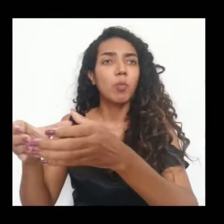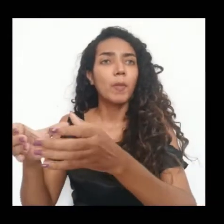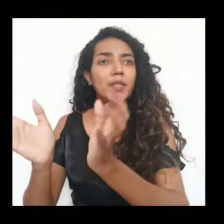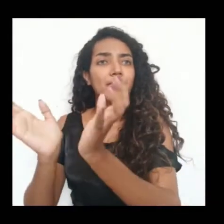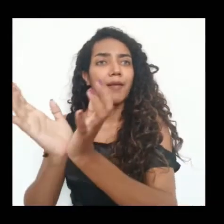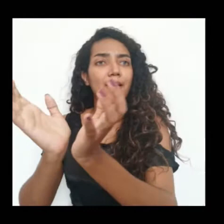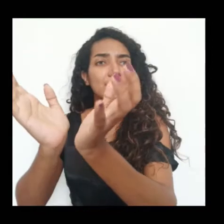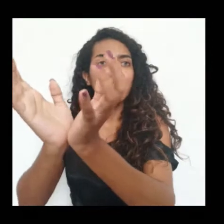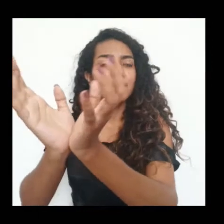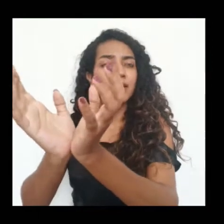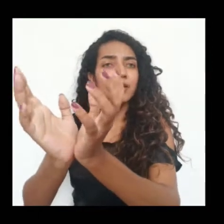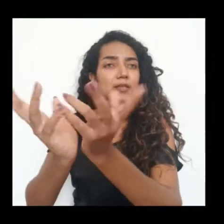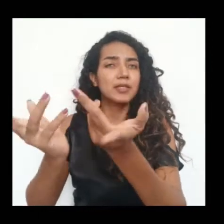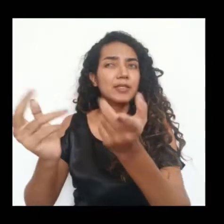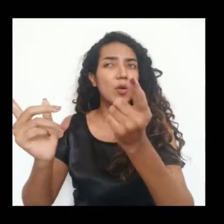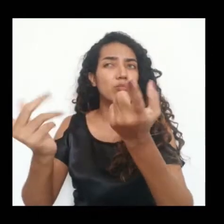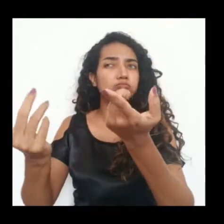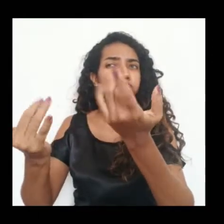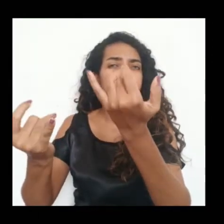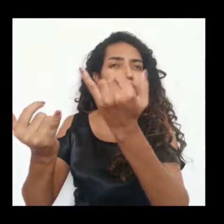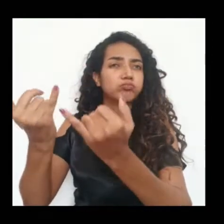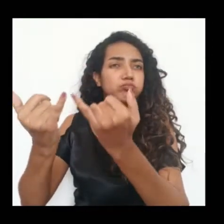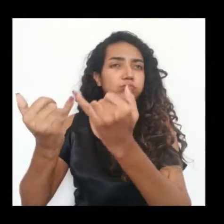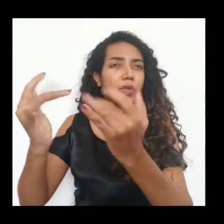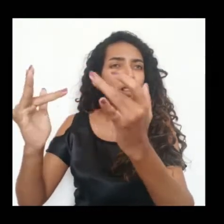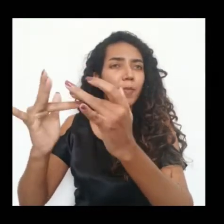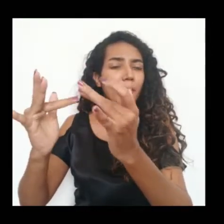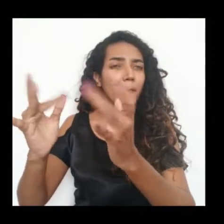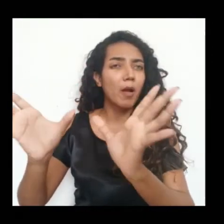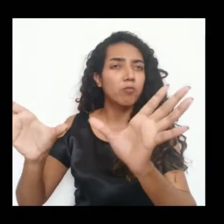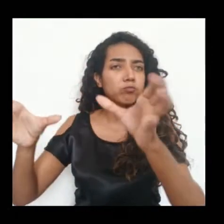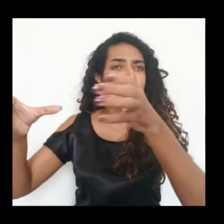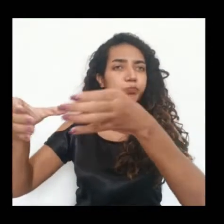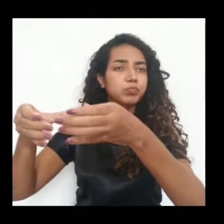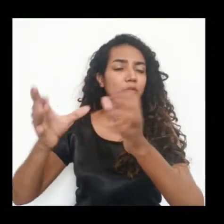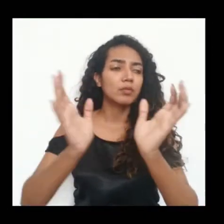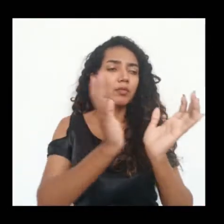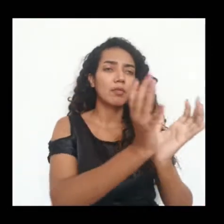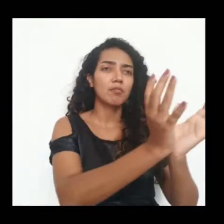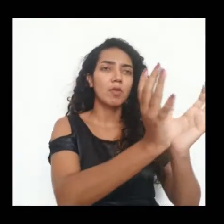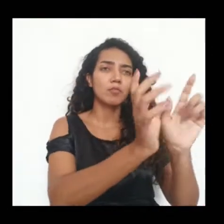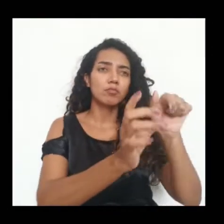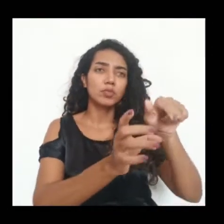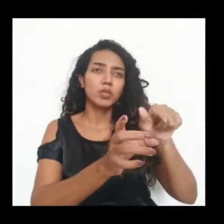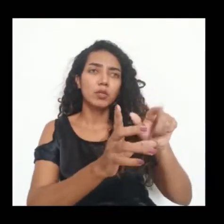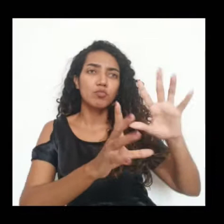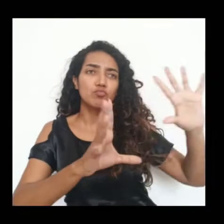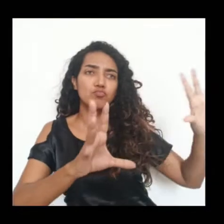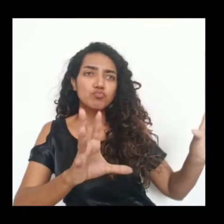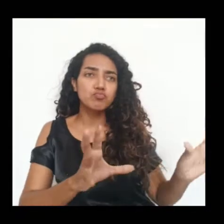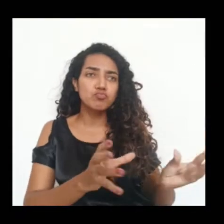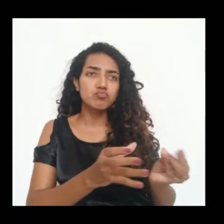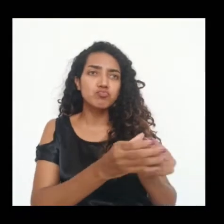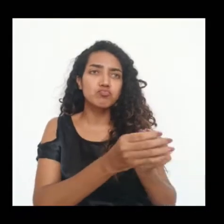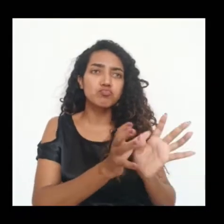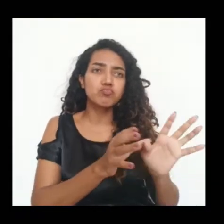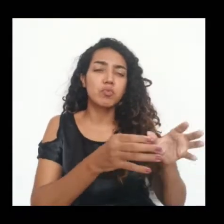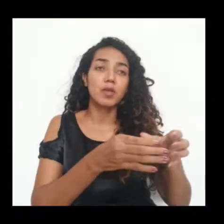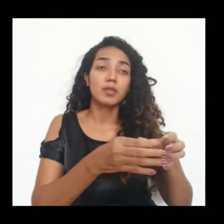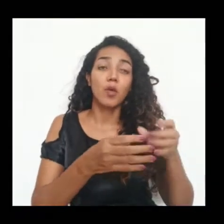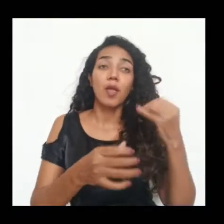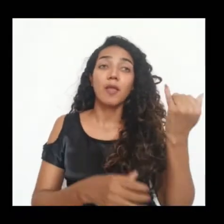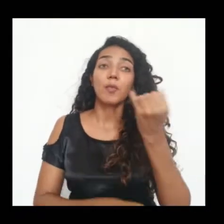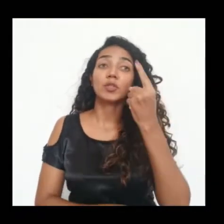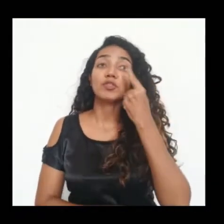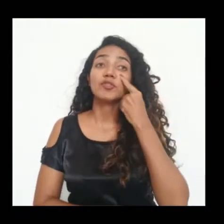importantíssimo que a gente tenha uma visão de quais são as classes que possuem algum tipo de relação umas